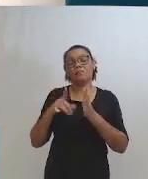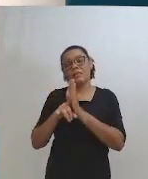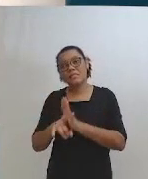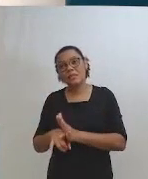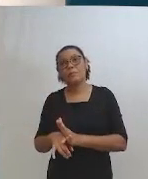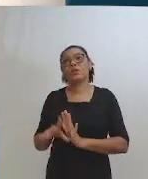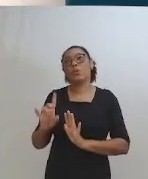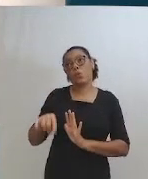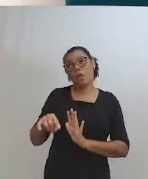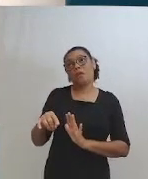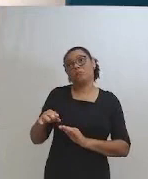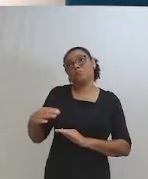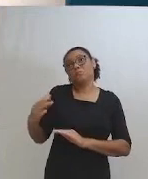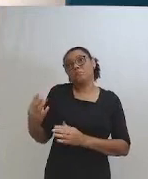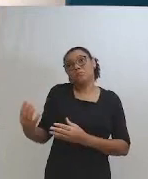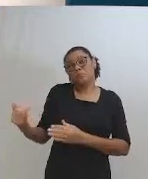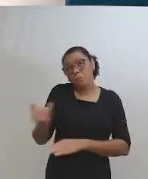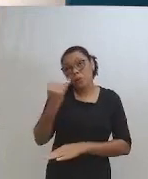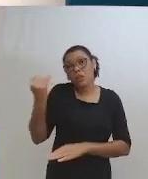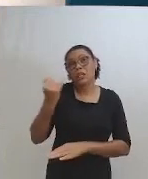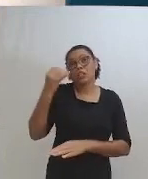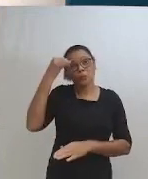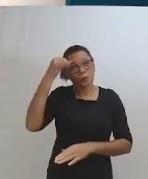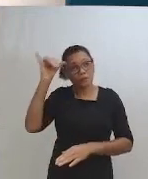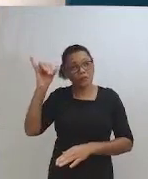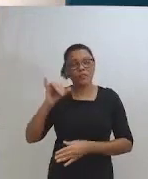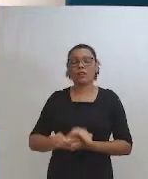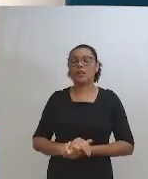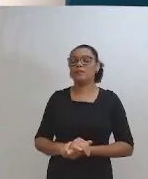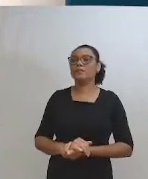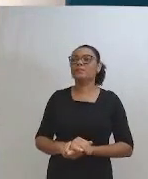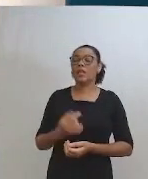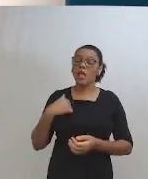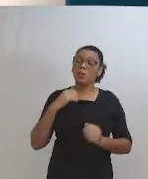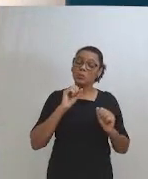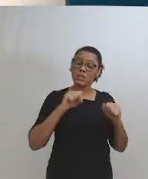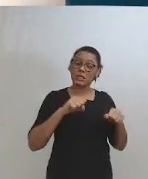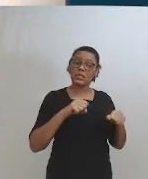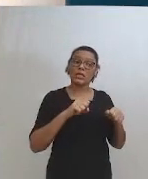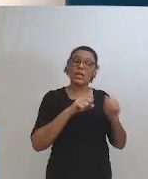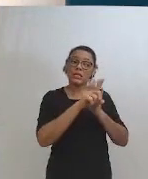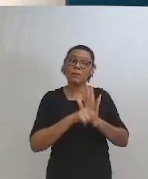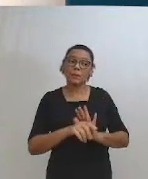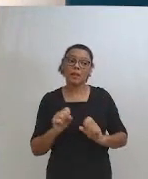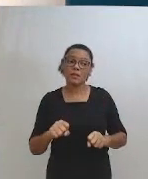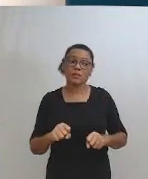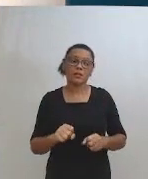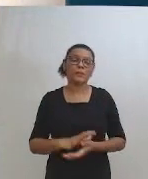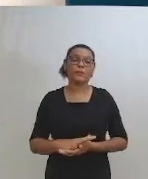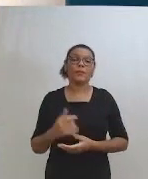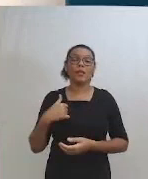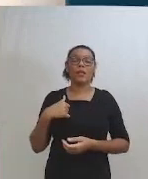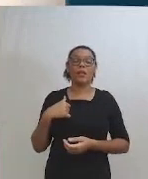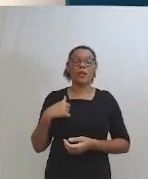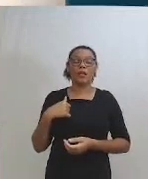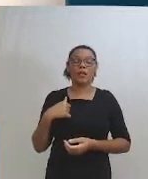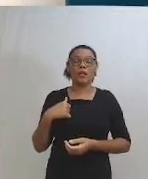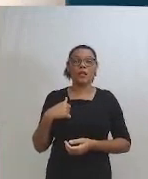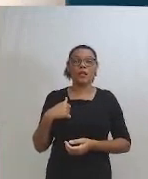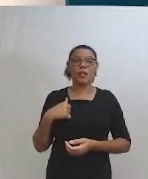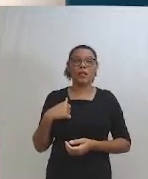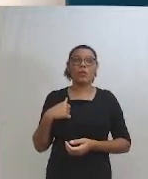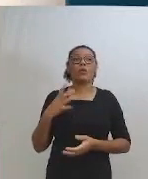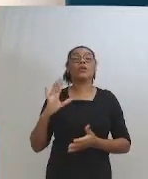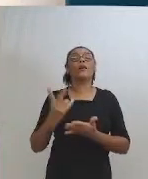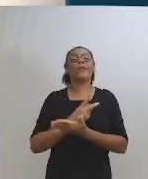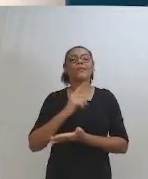para evitar, né, que essas... Eu examinei, doutora Marcela, examinei sim. E o que me ocorre é o seguinte,